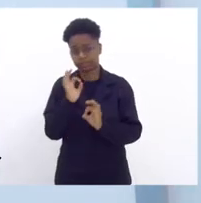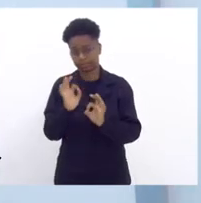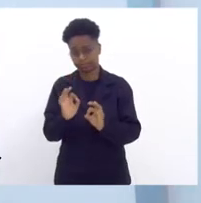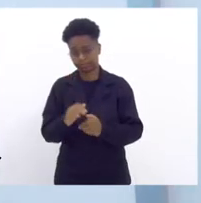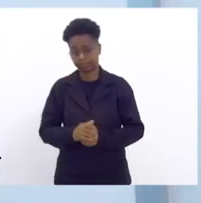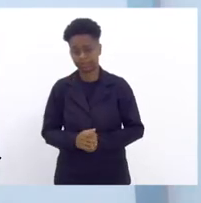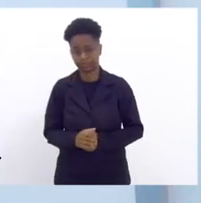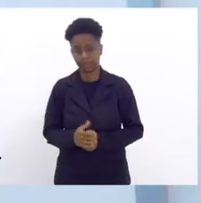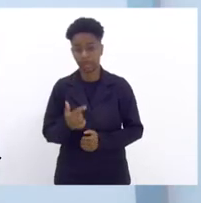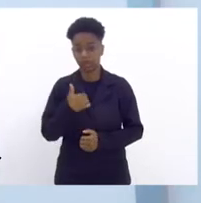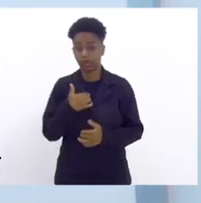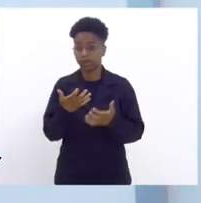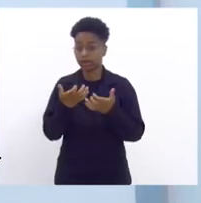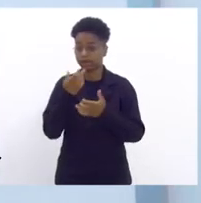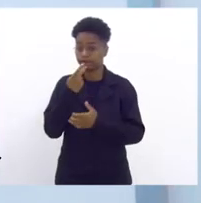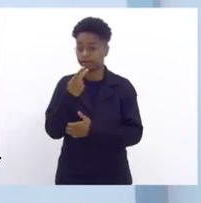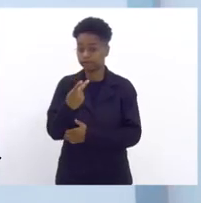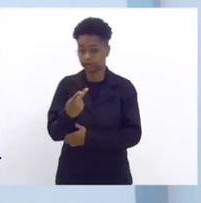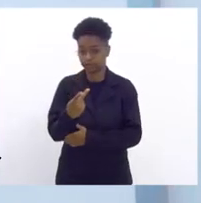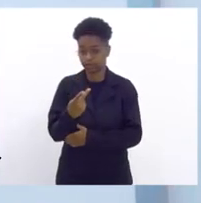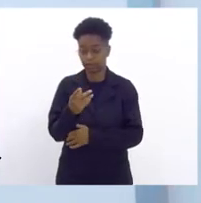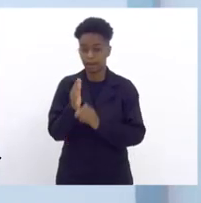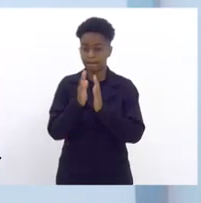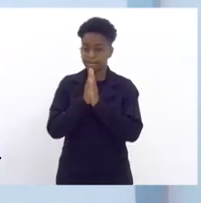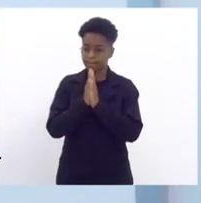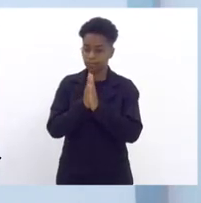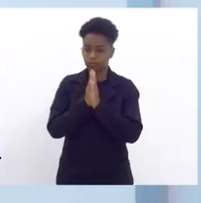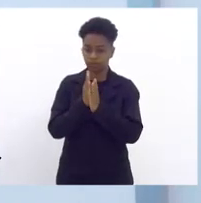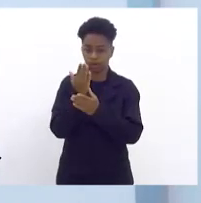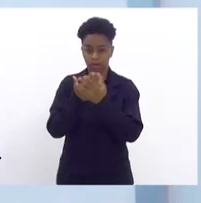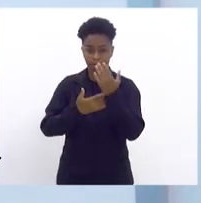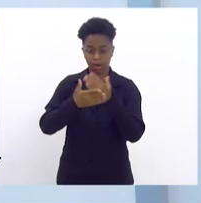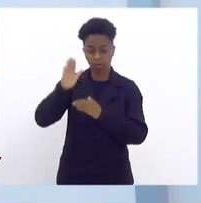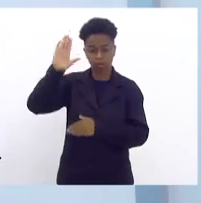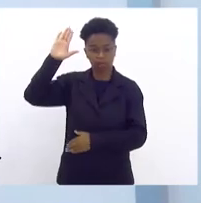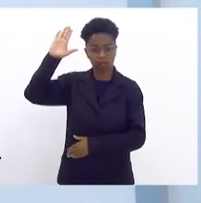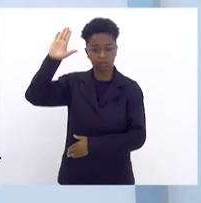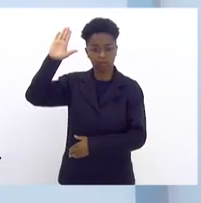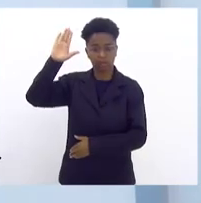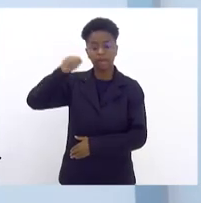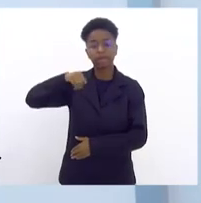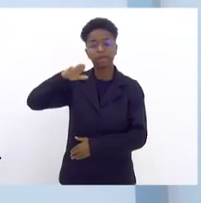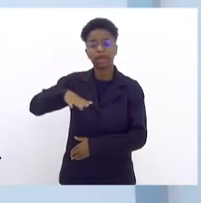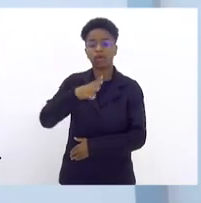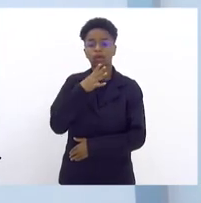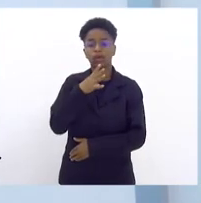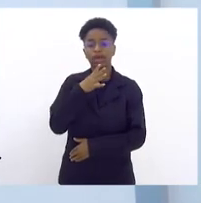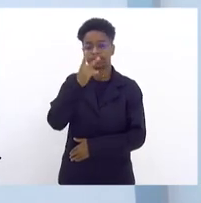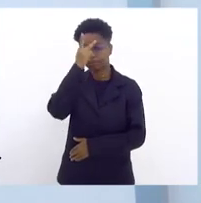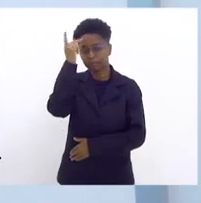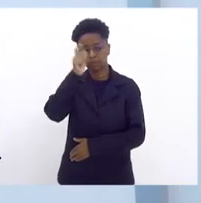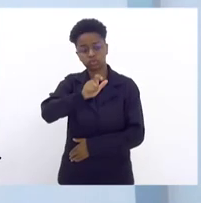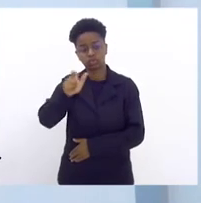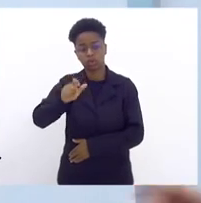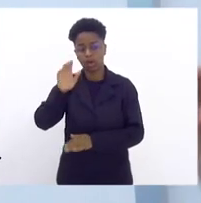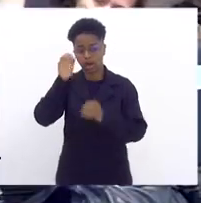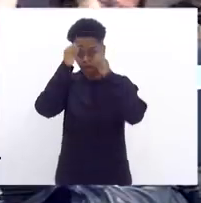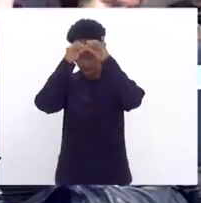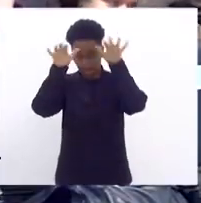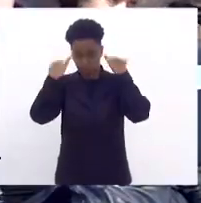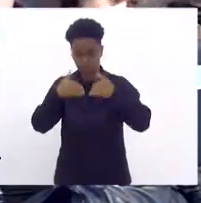aí eu queria falar assim por favor levante a mão Quais pessoas aqui conhece uma pessoa com autismo